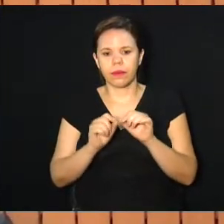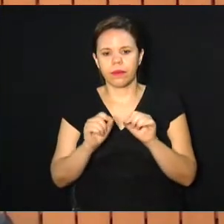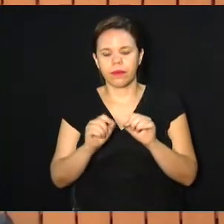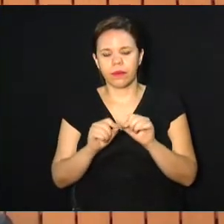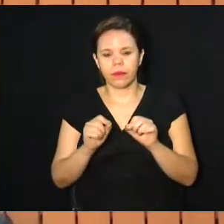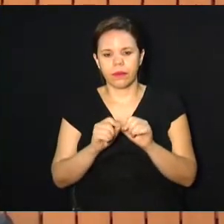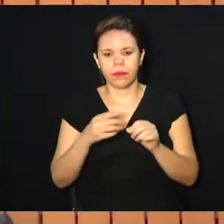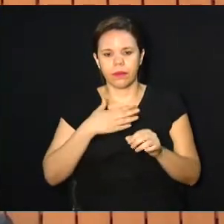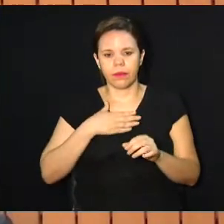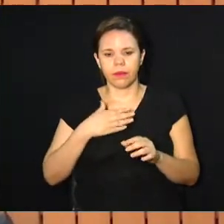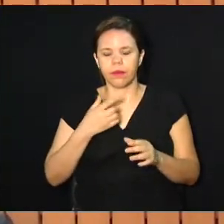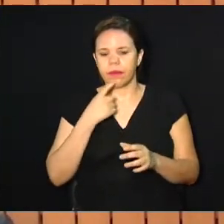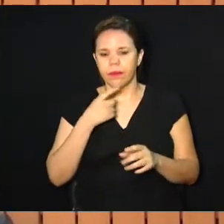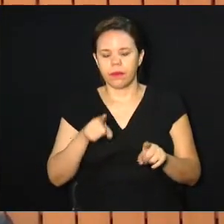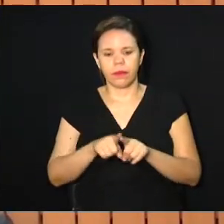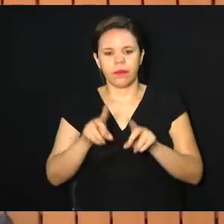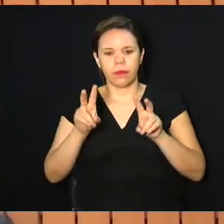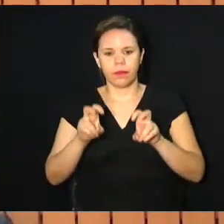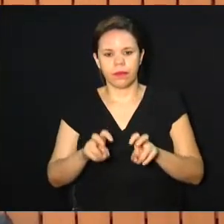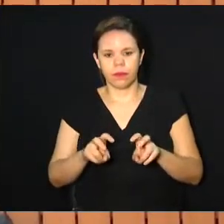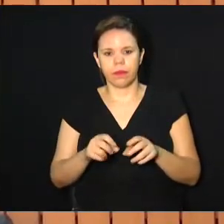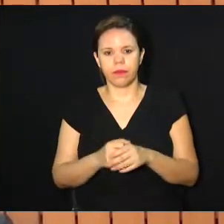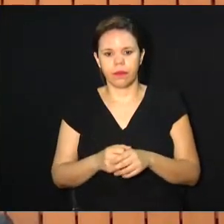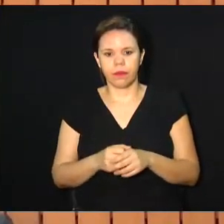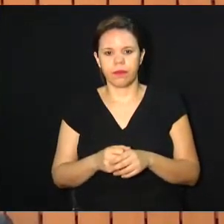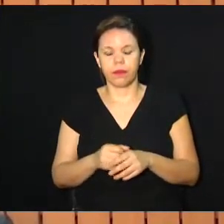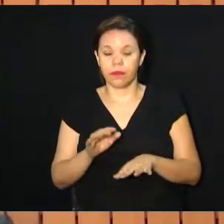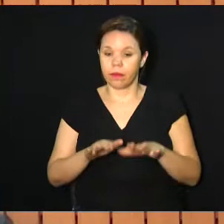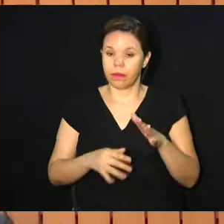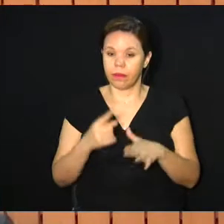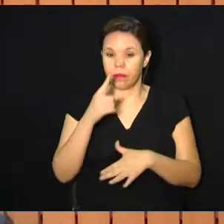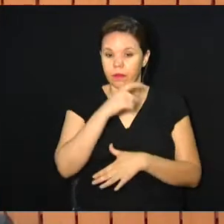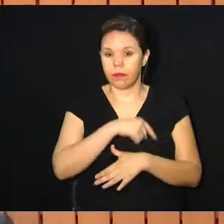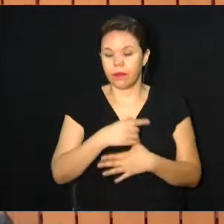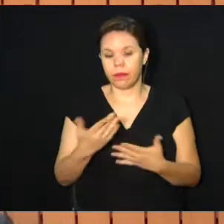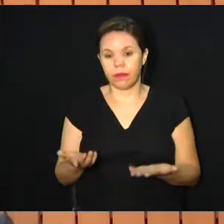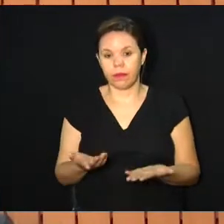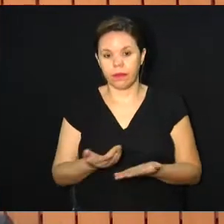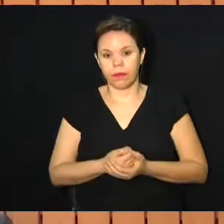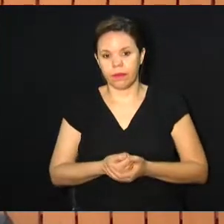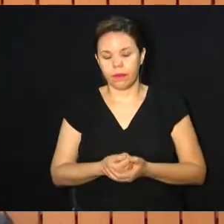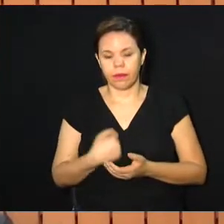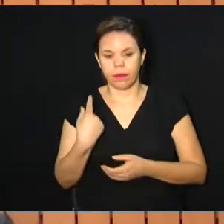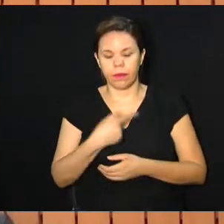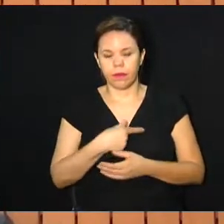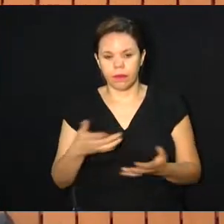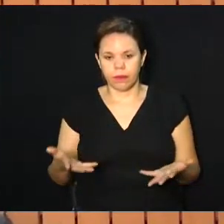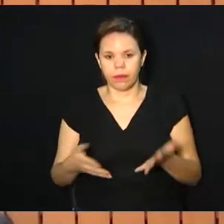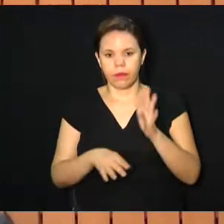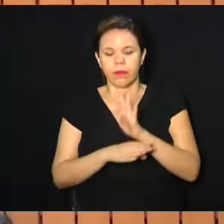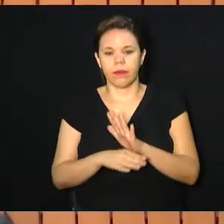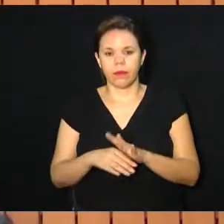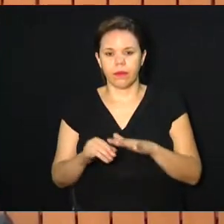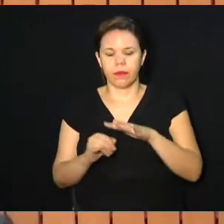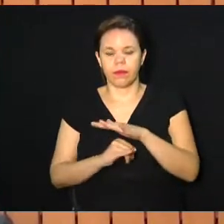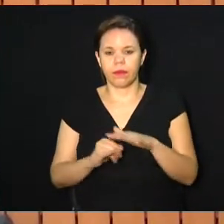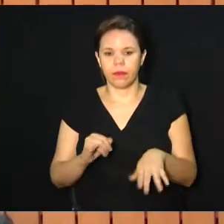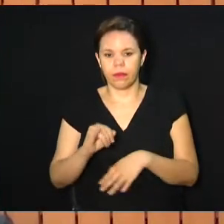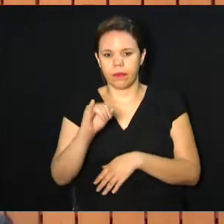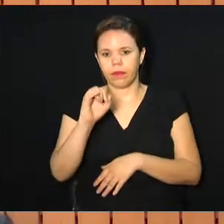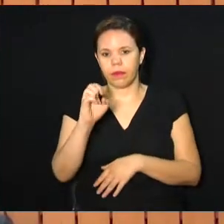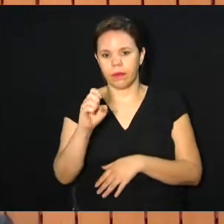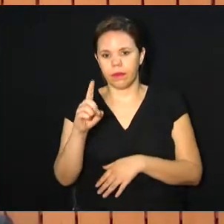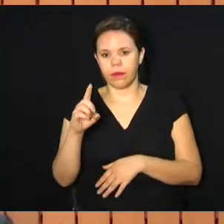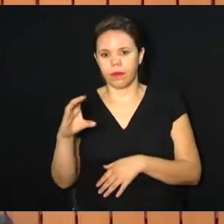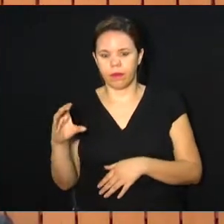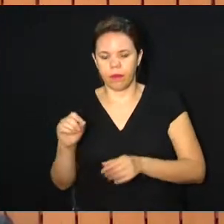bem assíduo do assunto, que é bastante difícil. E a gente veio colaborar, né, o IDEC, que é uma ONG de defesa do consumidor, e tem